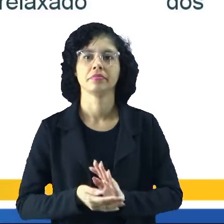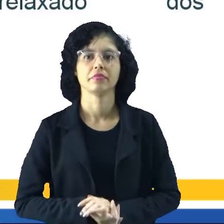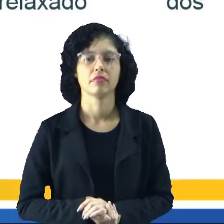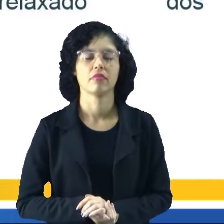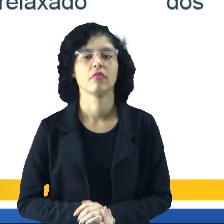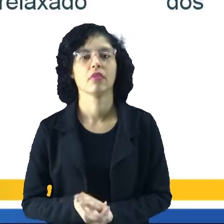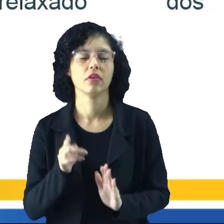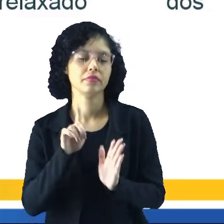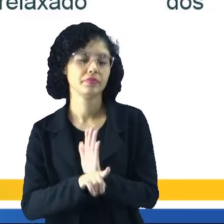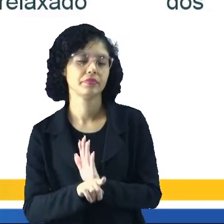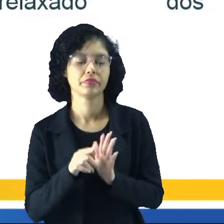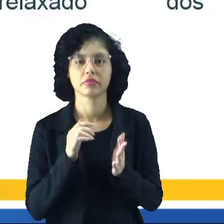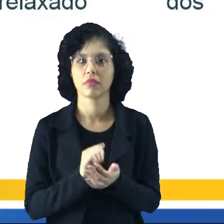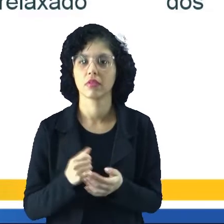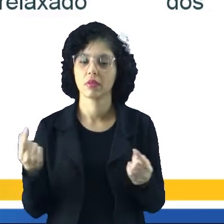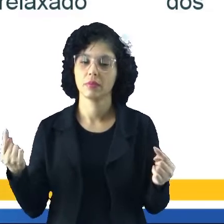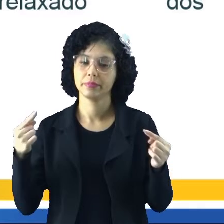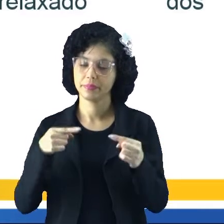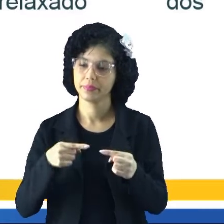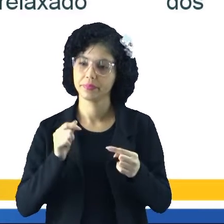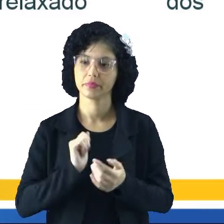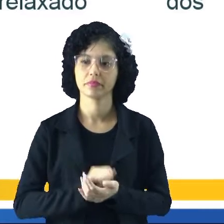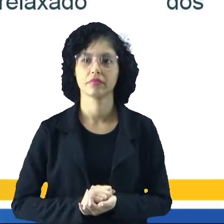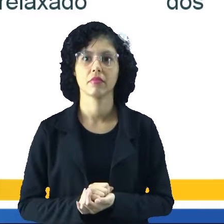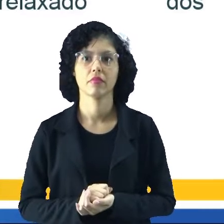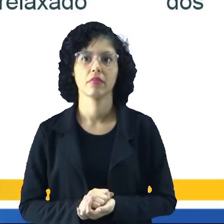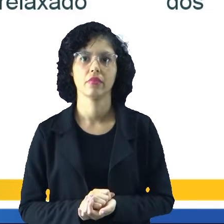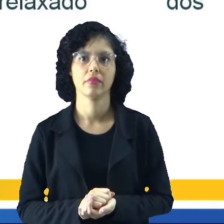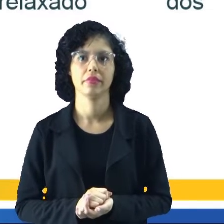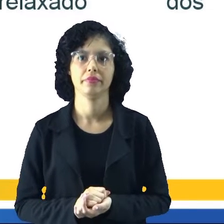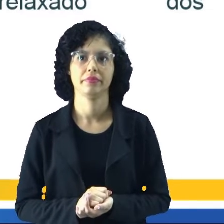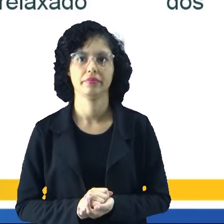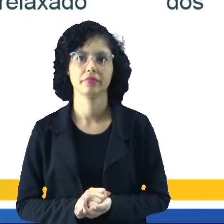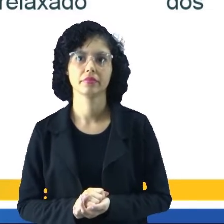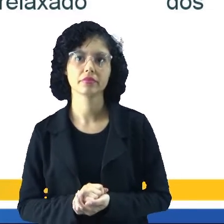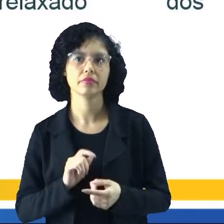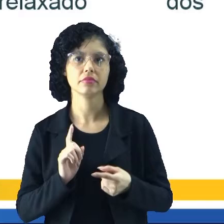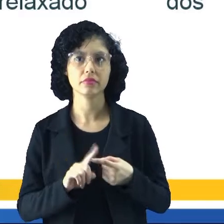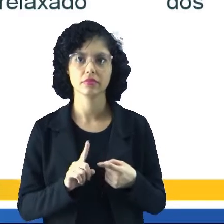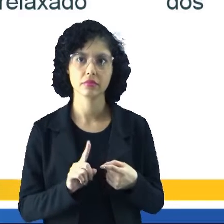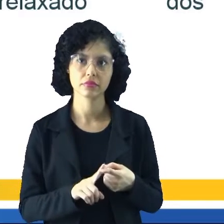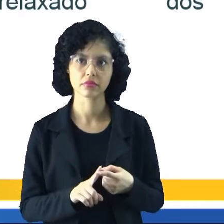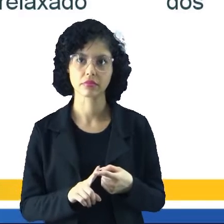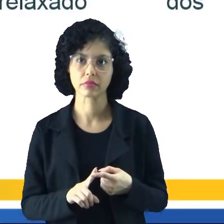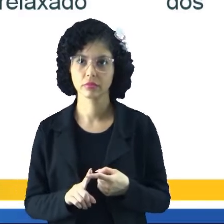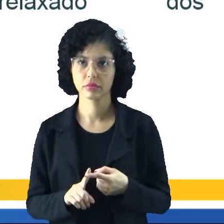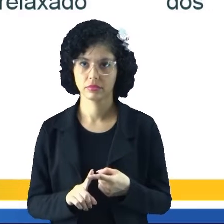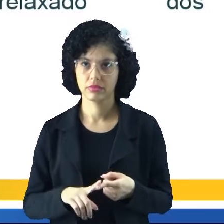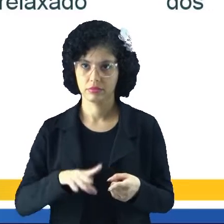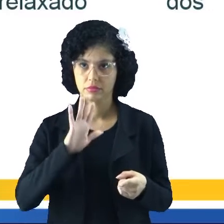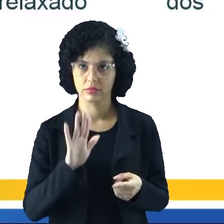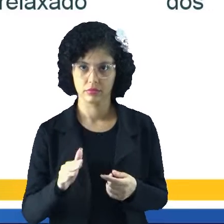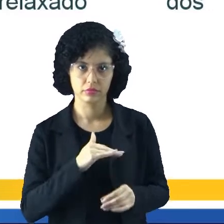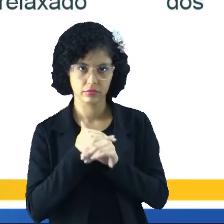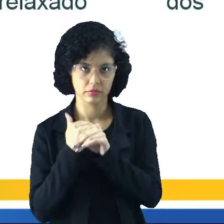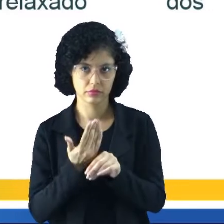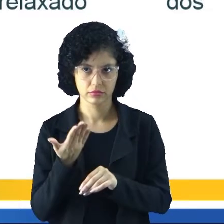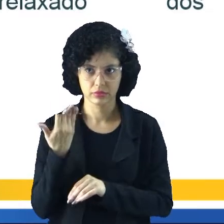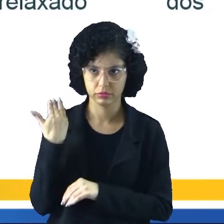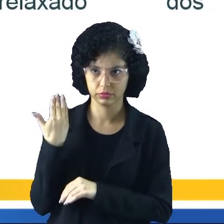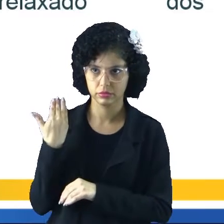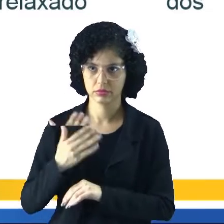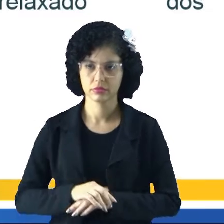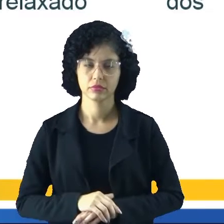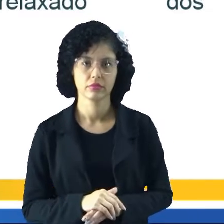essa questão da situação de disputa, né? Então, nós temos o primeiro globo ali que diz assim, já não é como antes, que